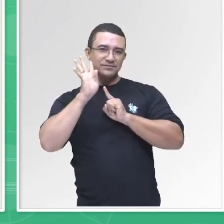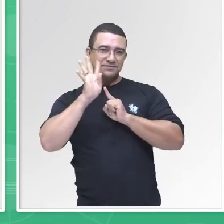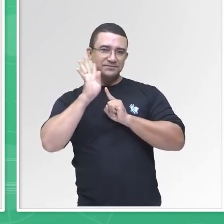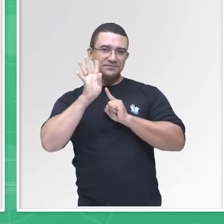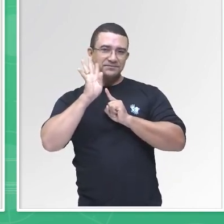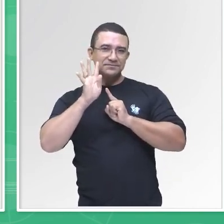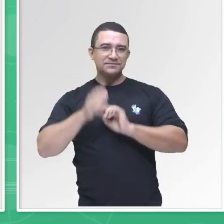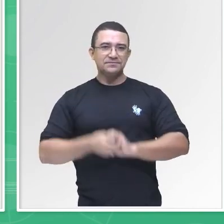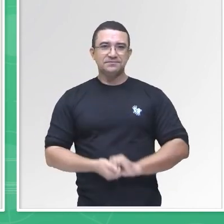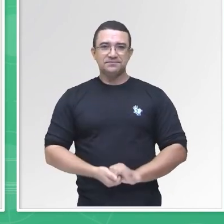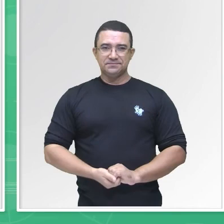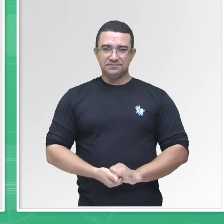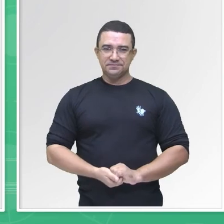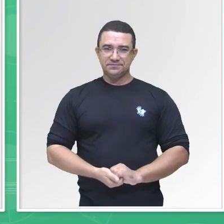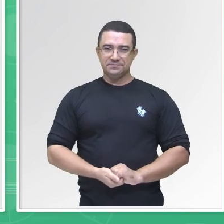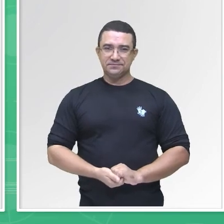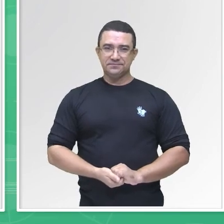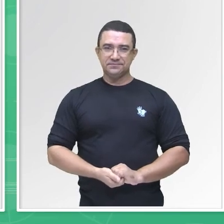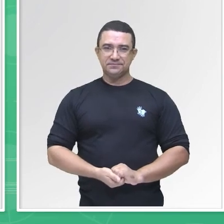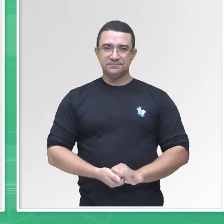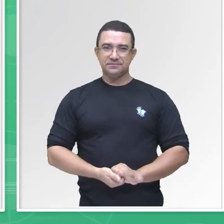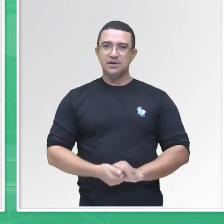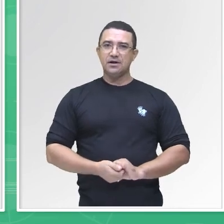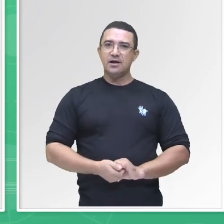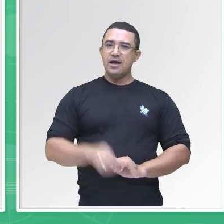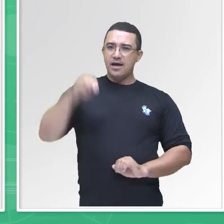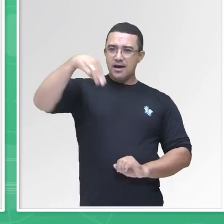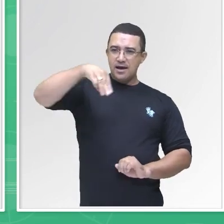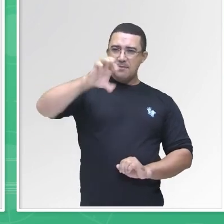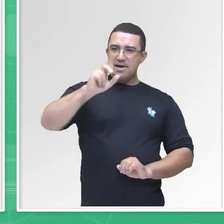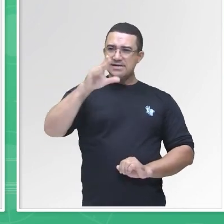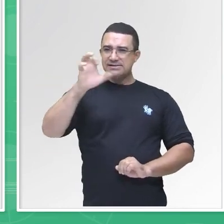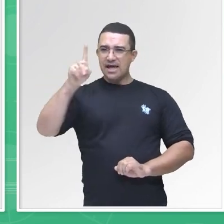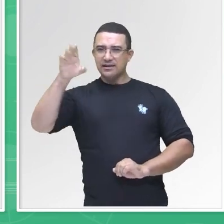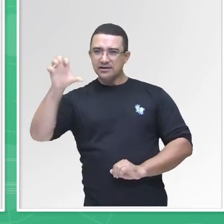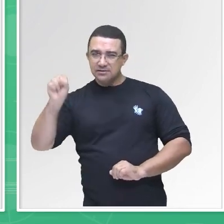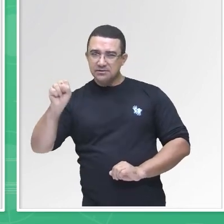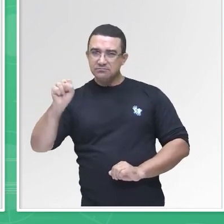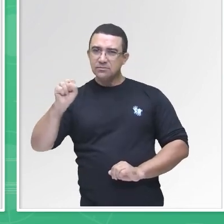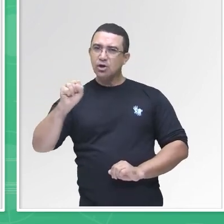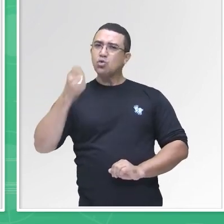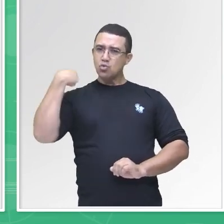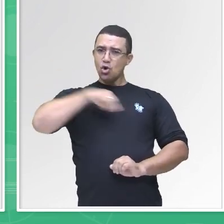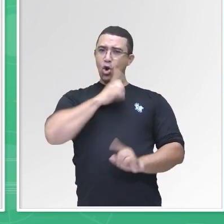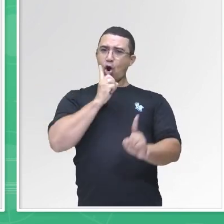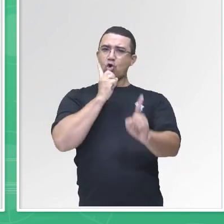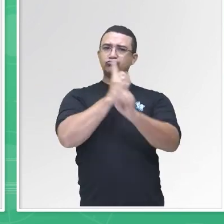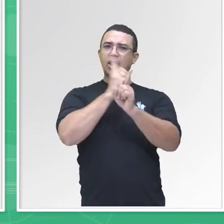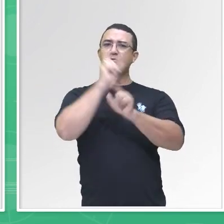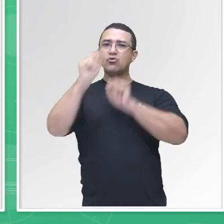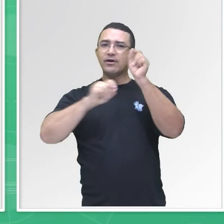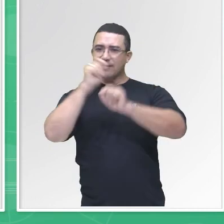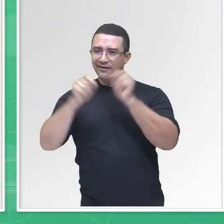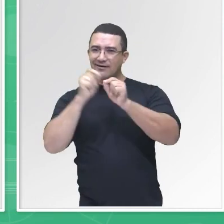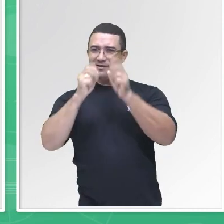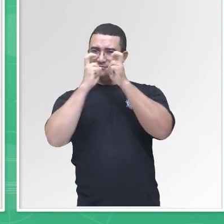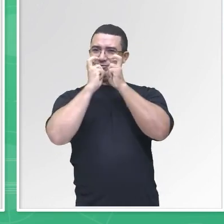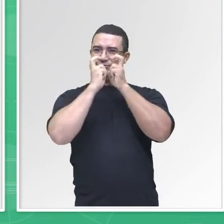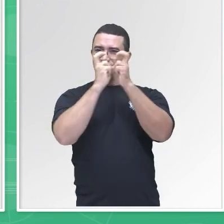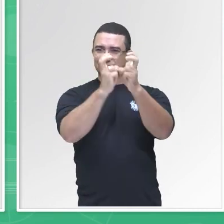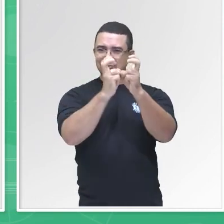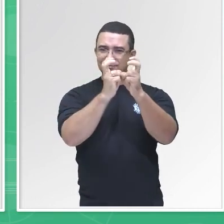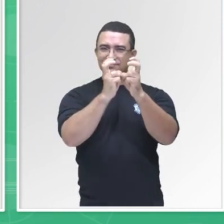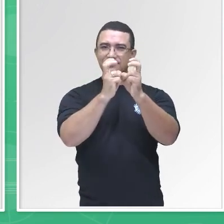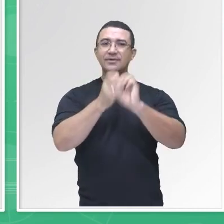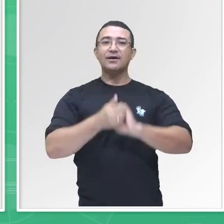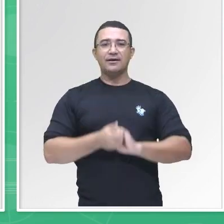seguir adiante. Mercedes, nos encontramos, então, vocês na estação de metrô. Aí, alguém está marcando alguma coisa. Aí, a Mercedes, de